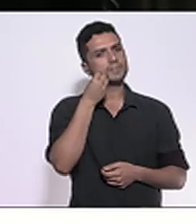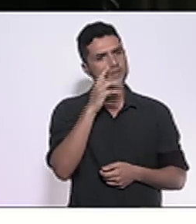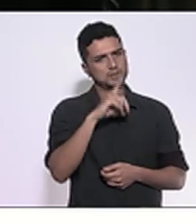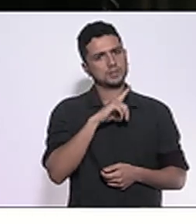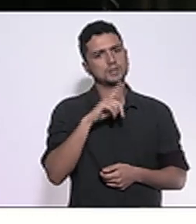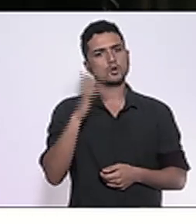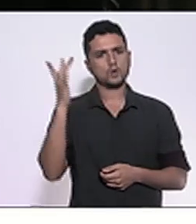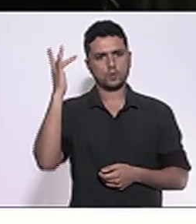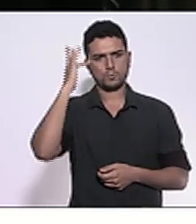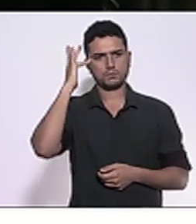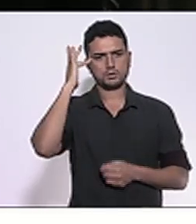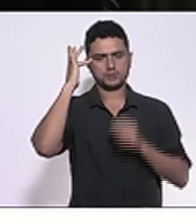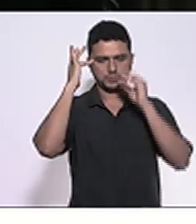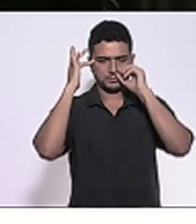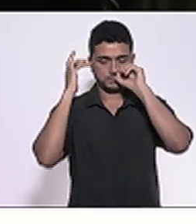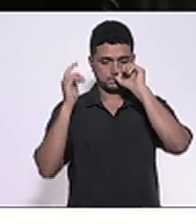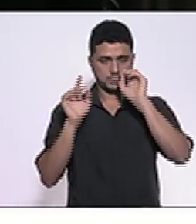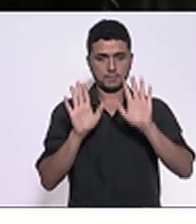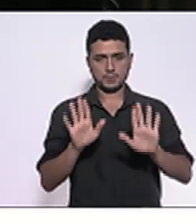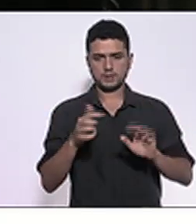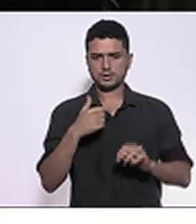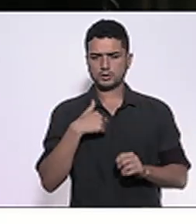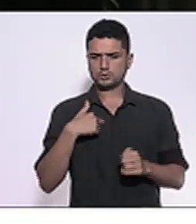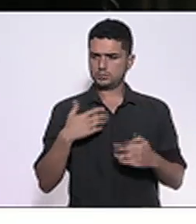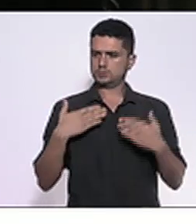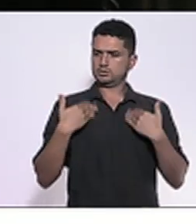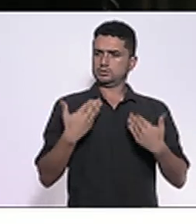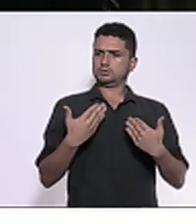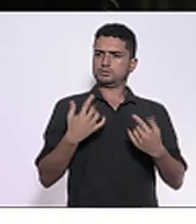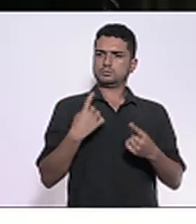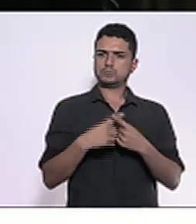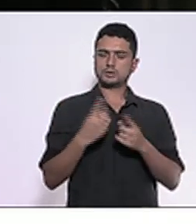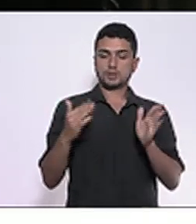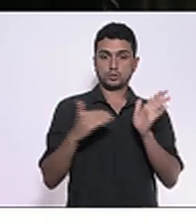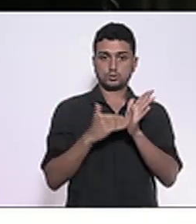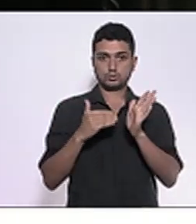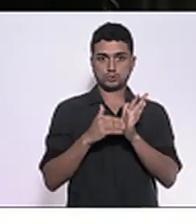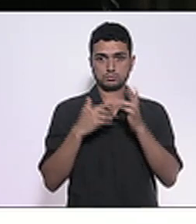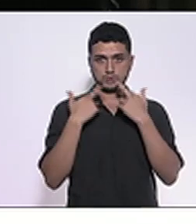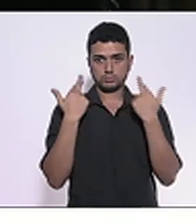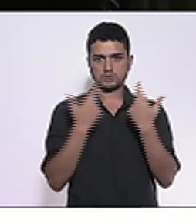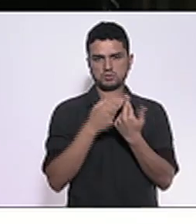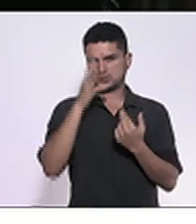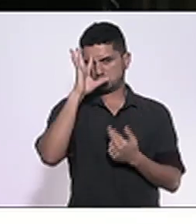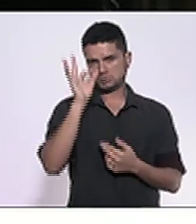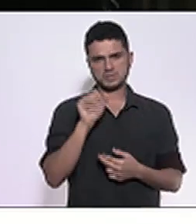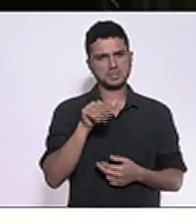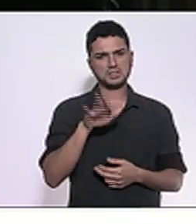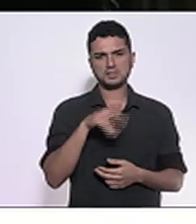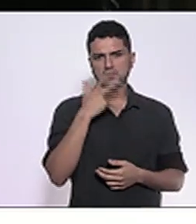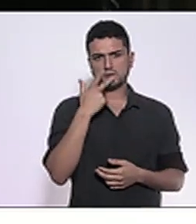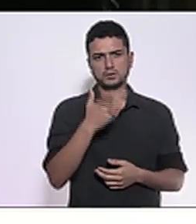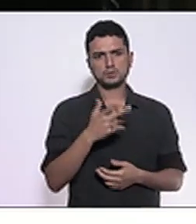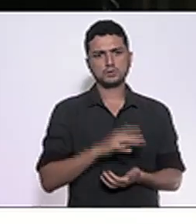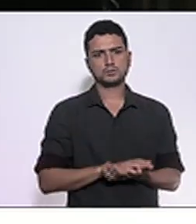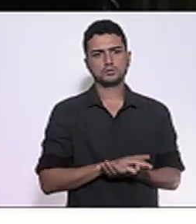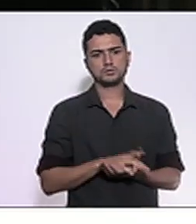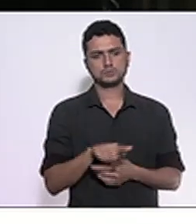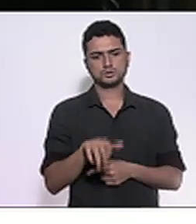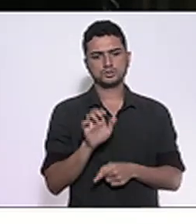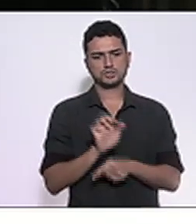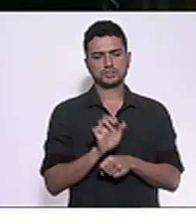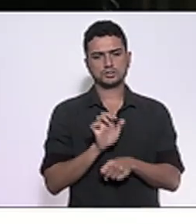fiquei assustado que na última reunião, não sei quem disse, aqui do Estado, quando